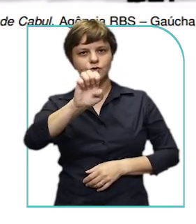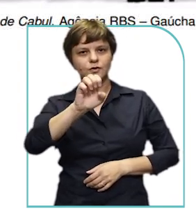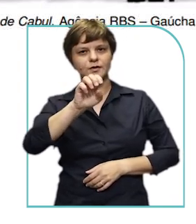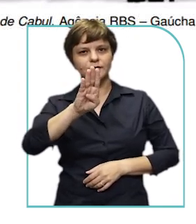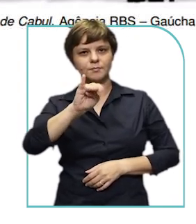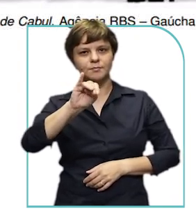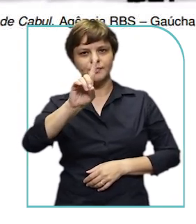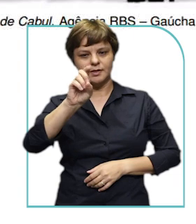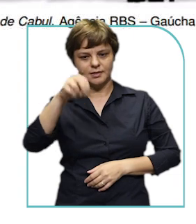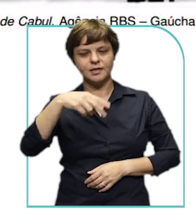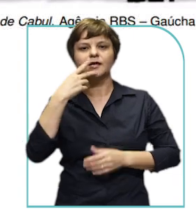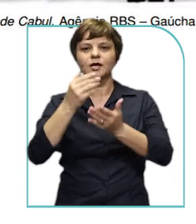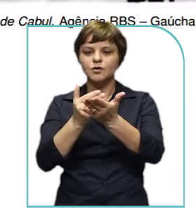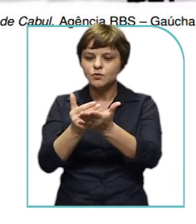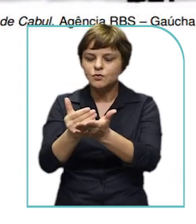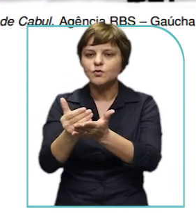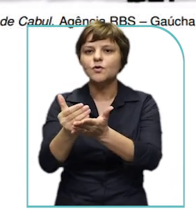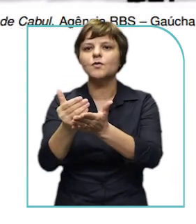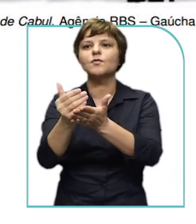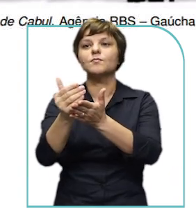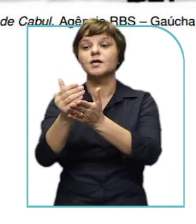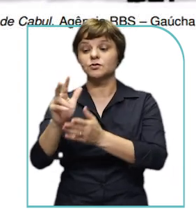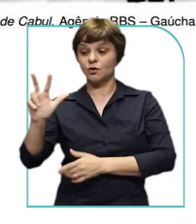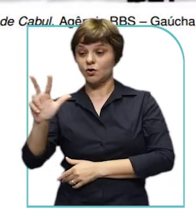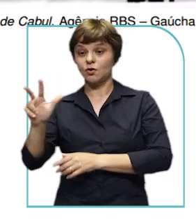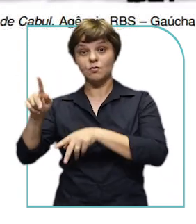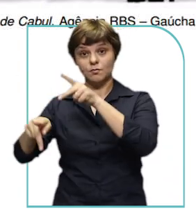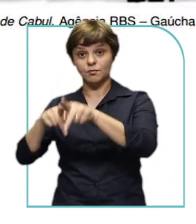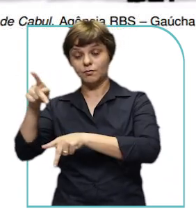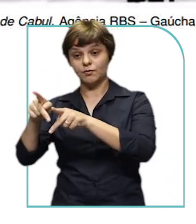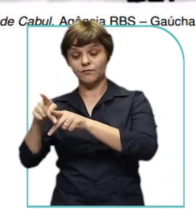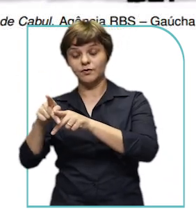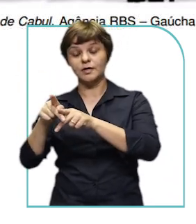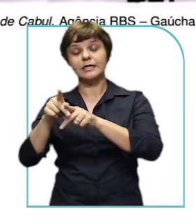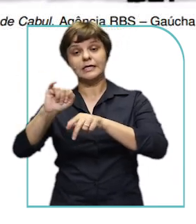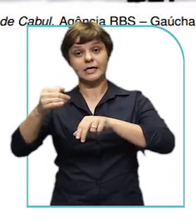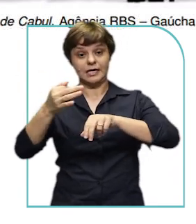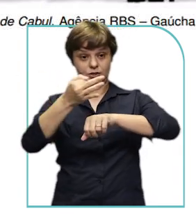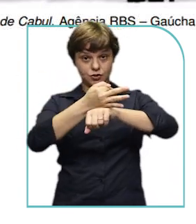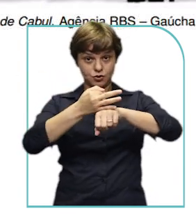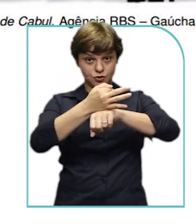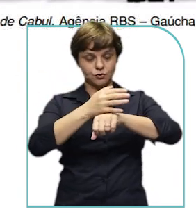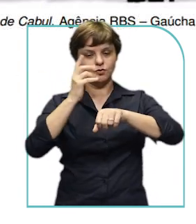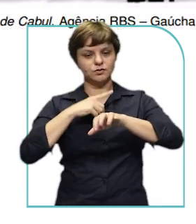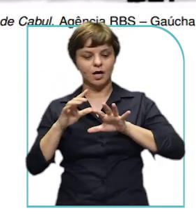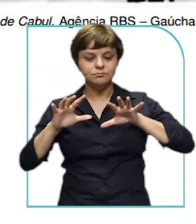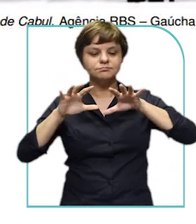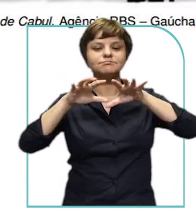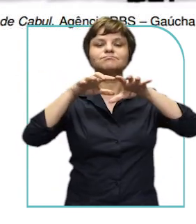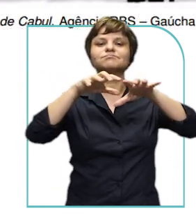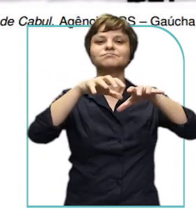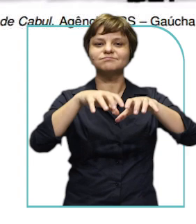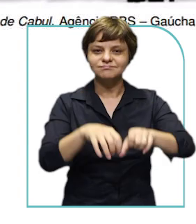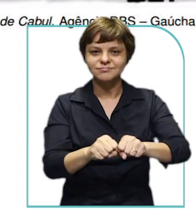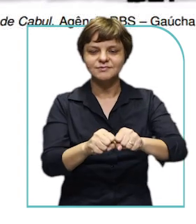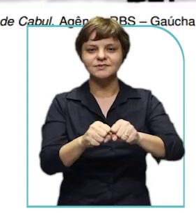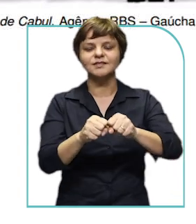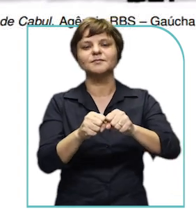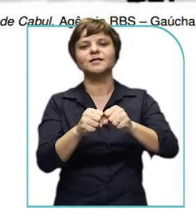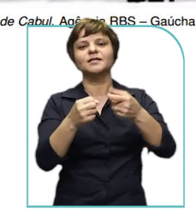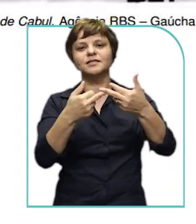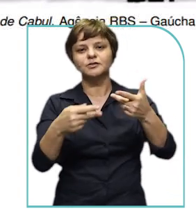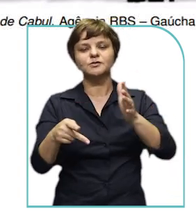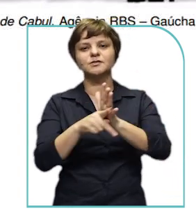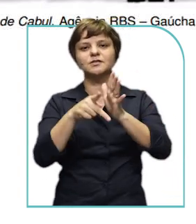isso, em maio, começaram as investidas dos talibãs que, em julho, já tinham